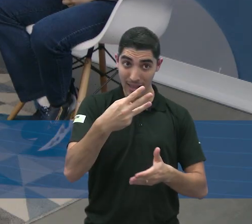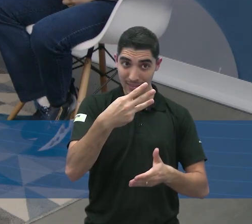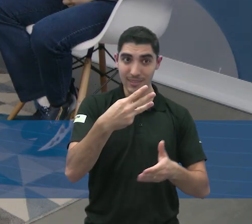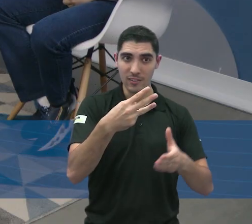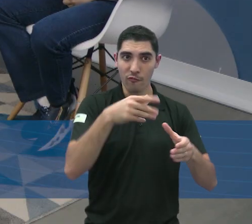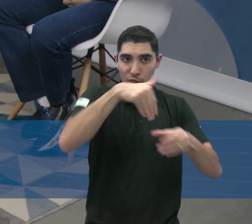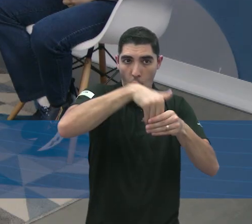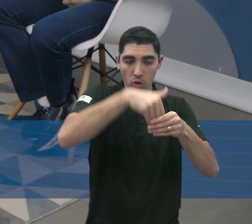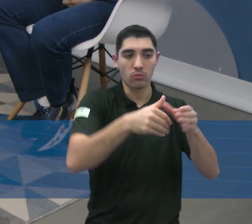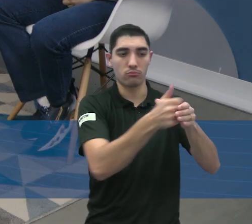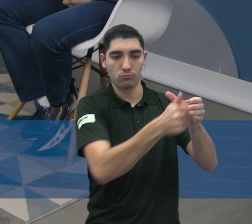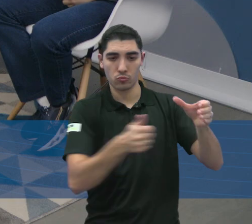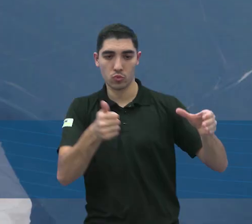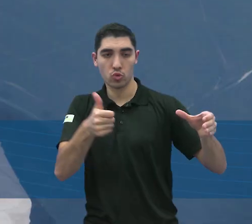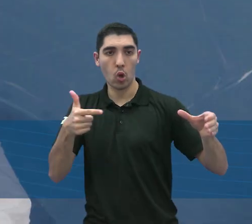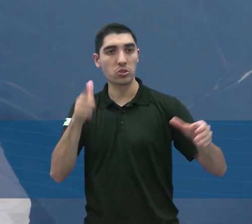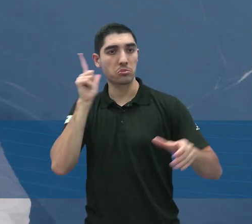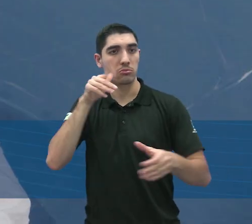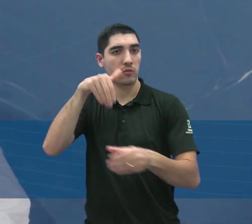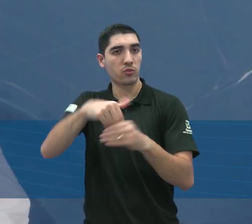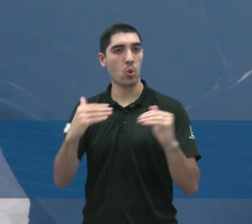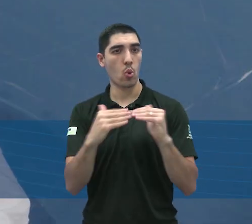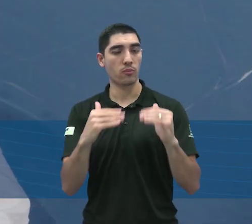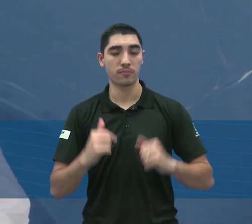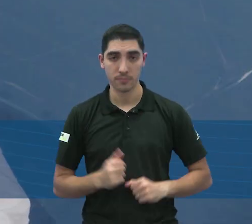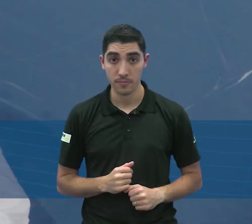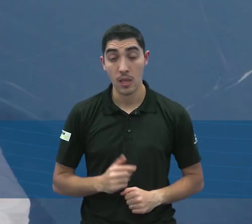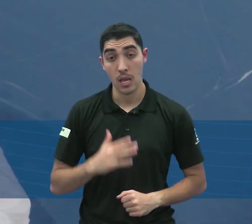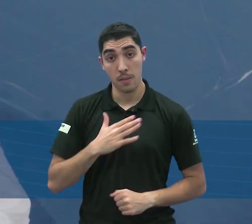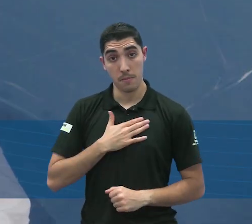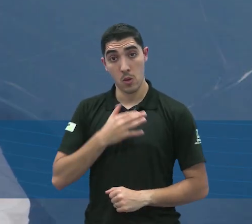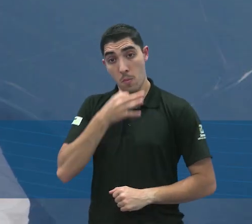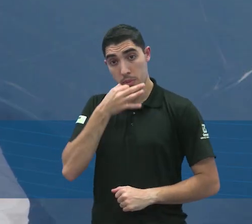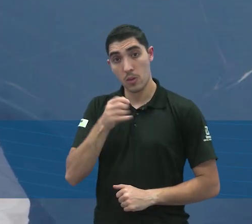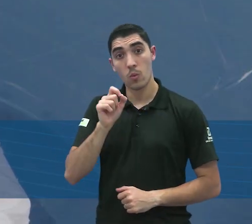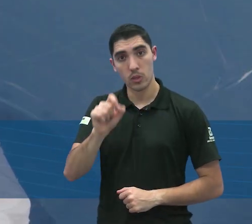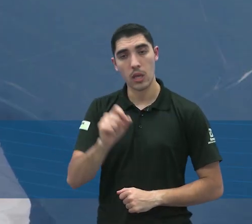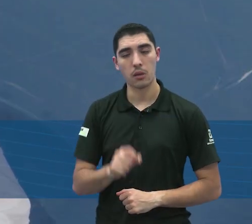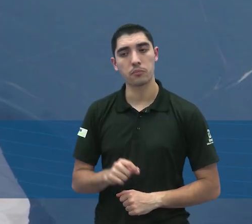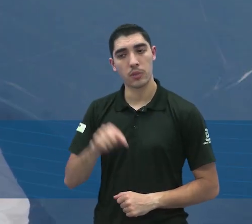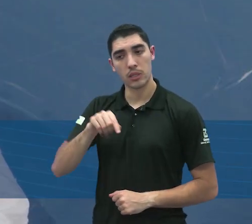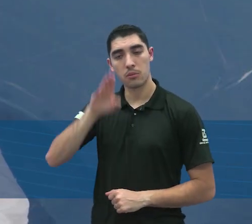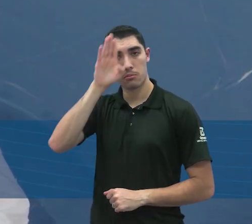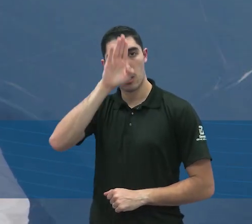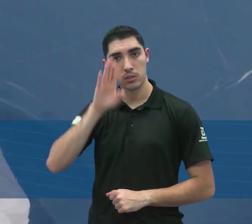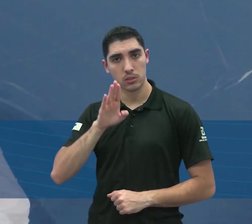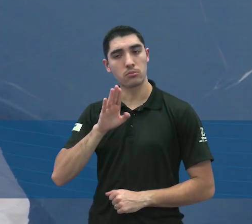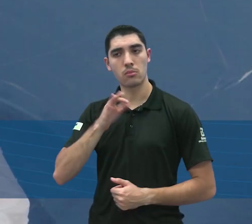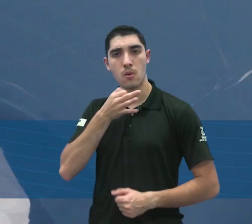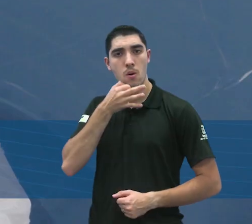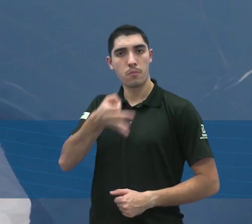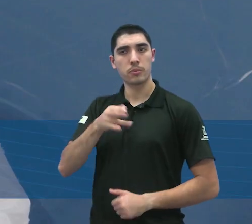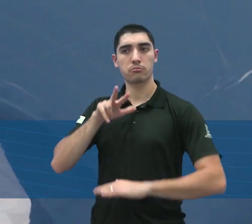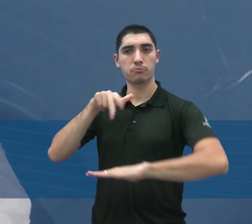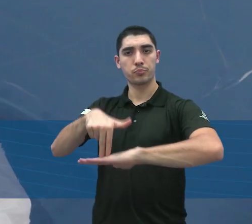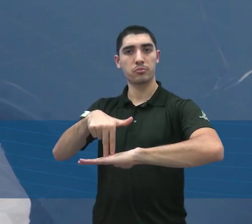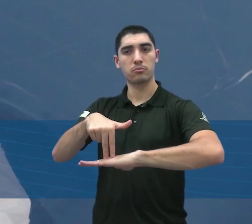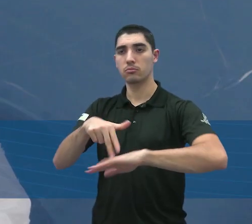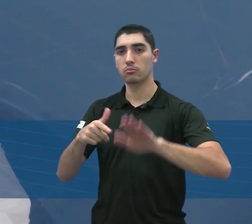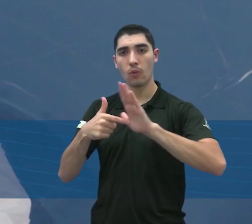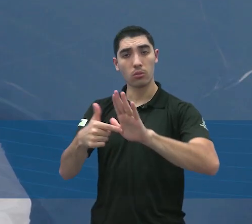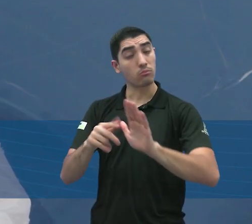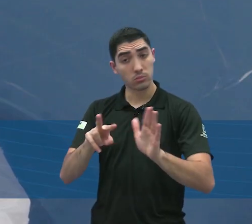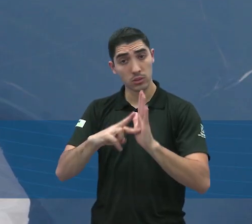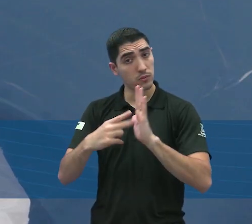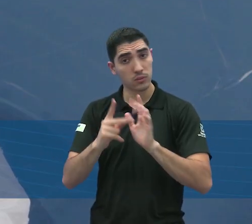A minha opinião em relação a isso é que ele se posicionou fortemente, por isso então ele saiu vitorioso,